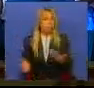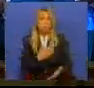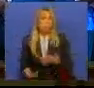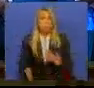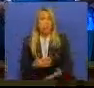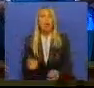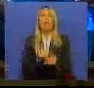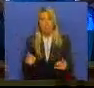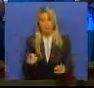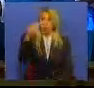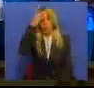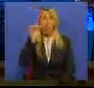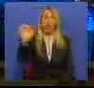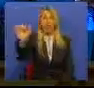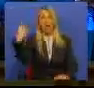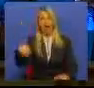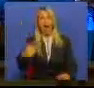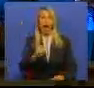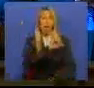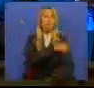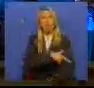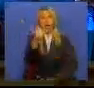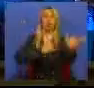para substituir a questão da liberdade de escolha.